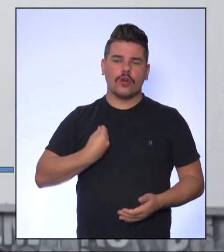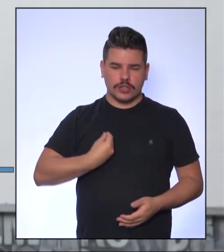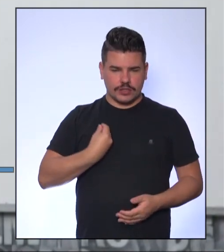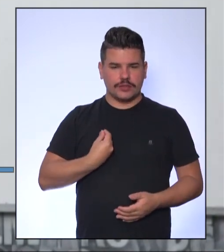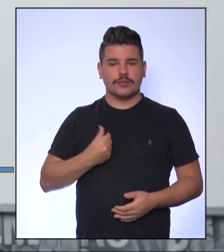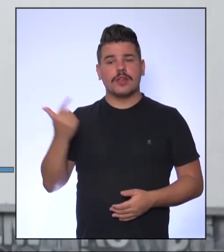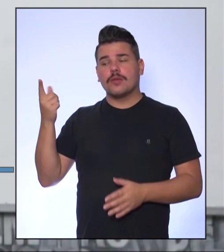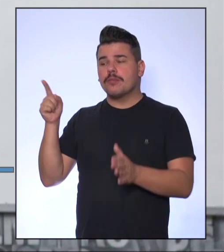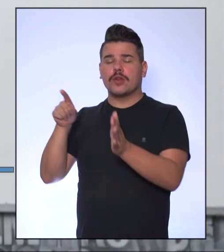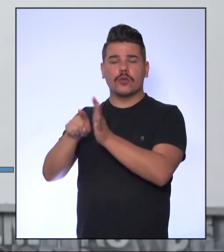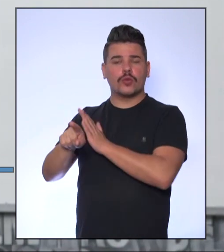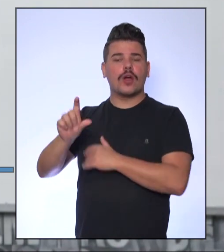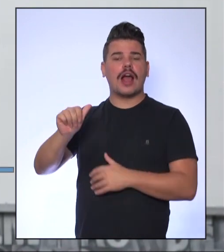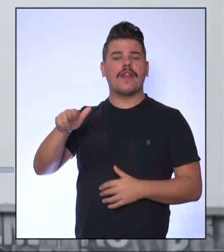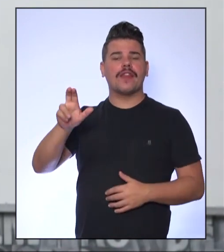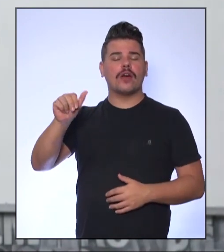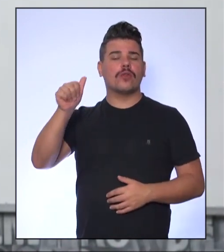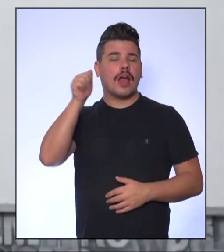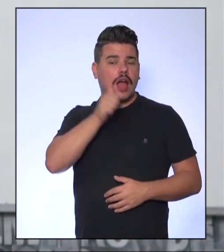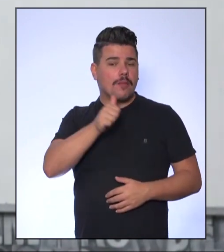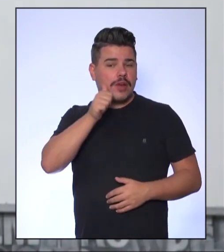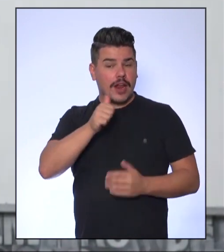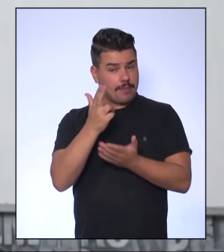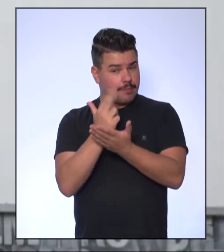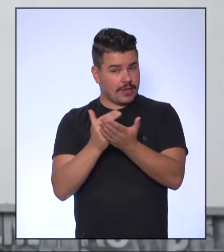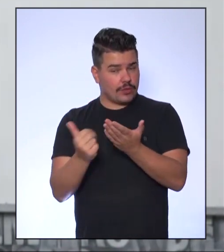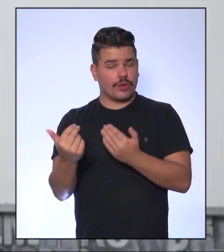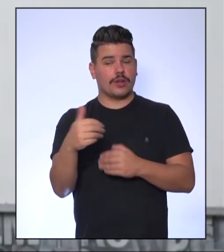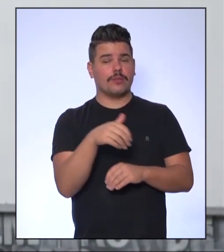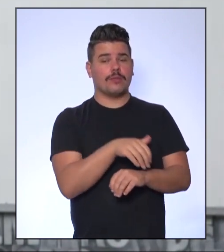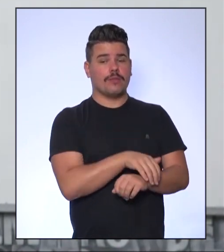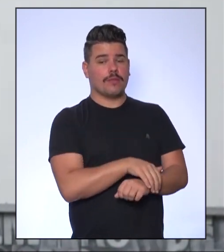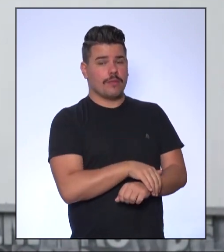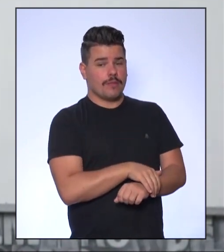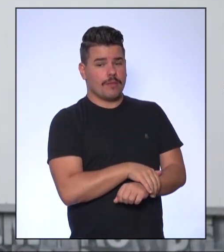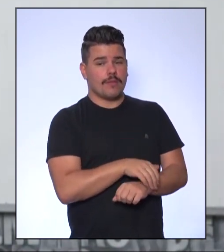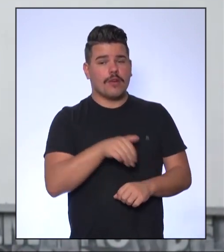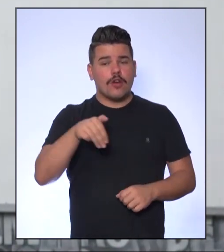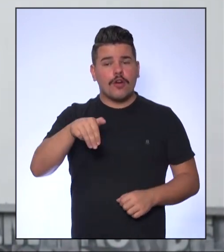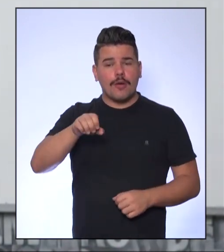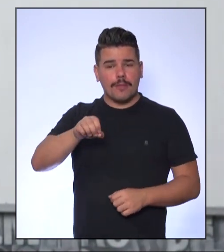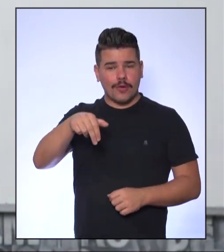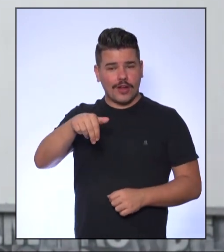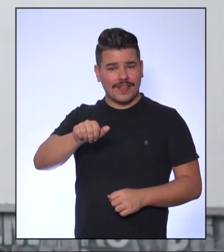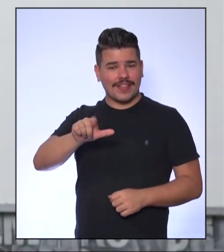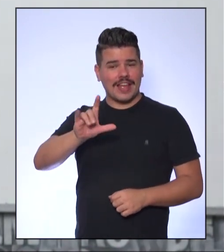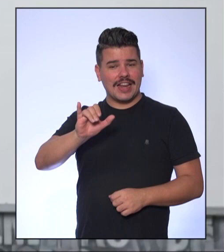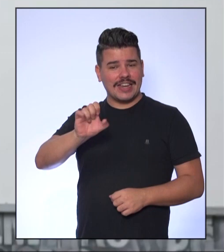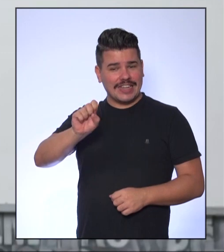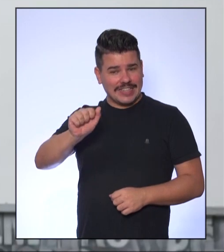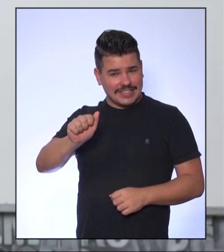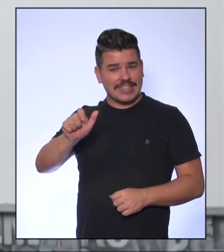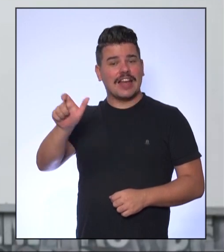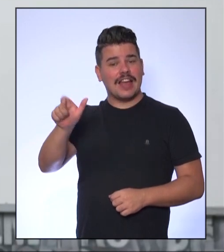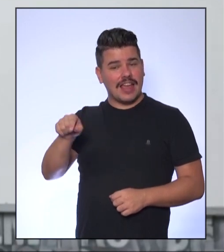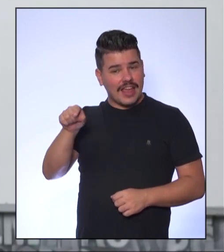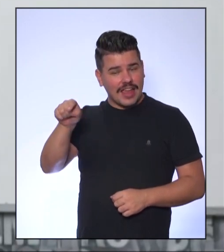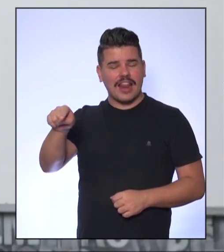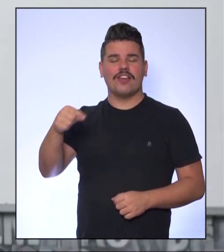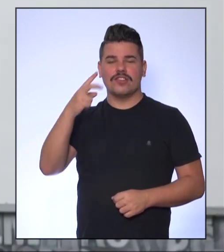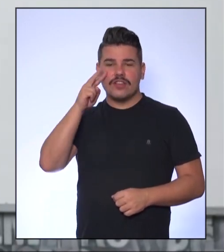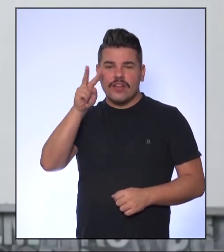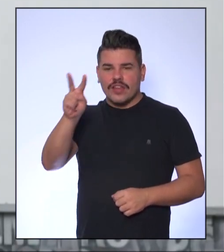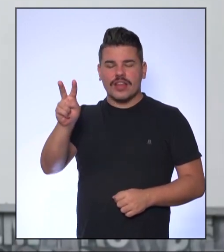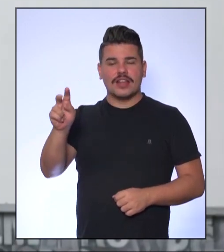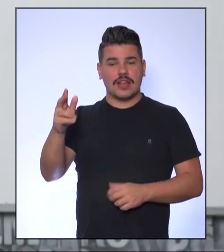Lisa surgiu nesse período? A Mona Lisa, ela vem um pouquinho à frente, é uma pintura em perspectiva, que certamente você vai ver